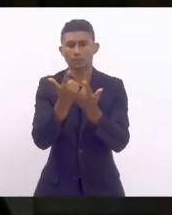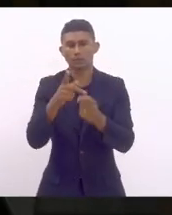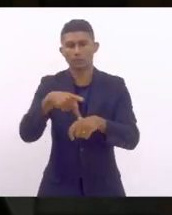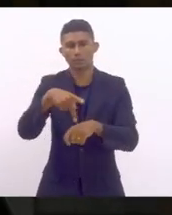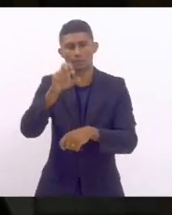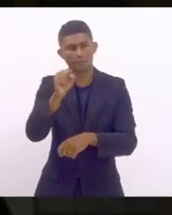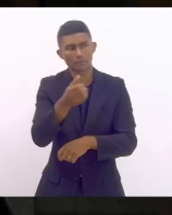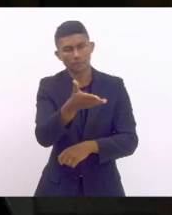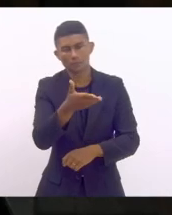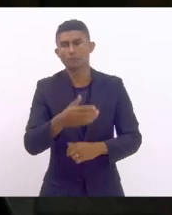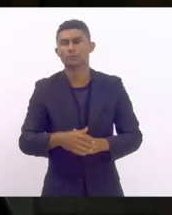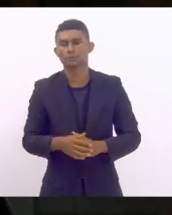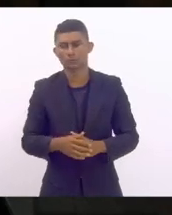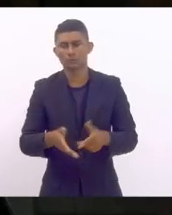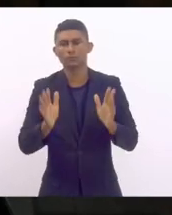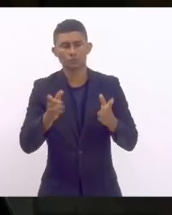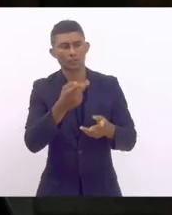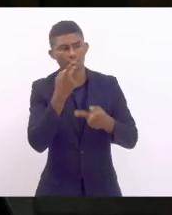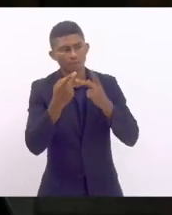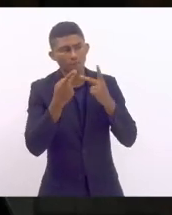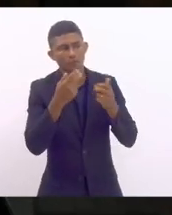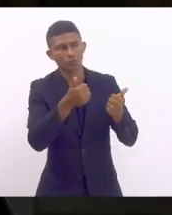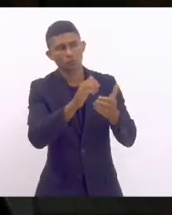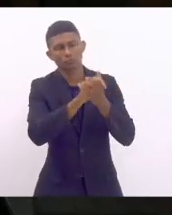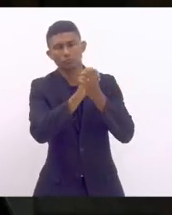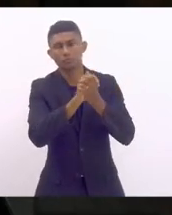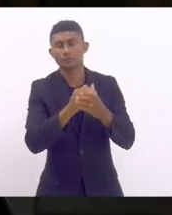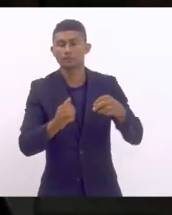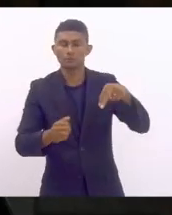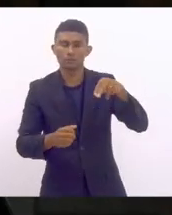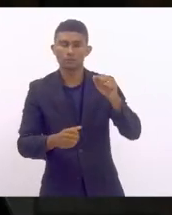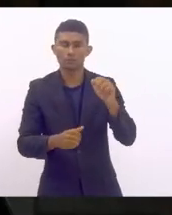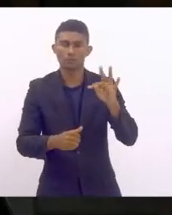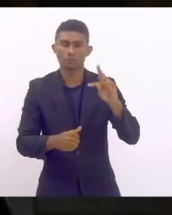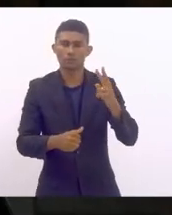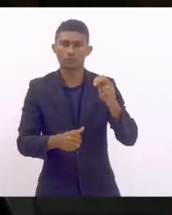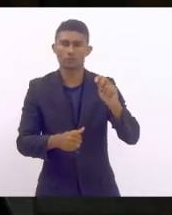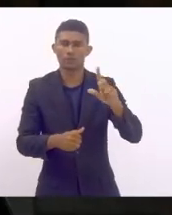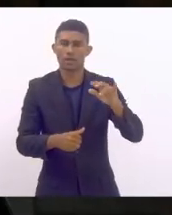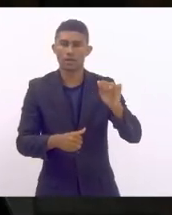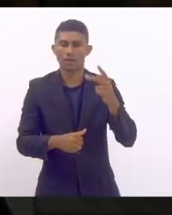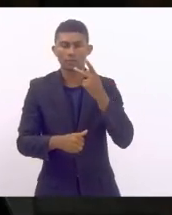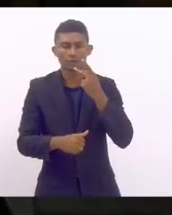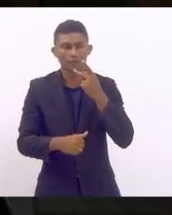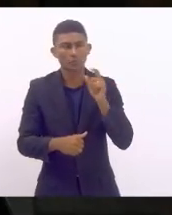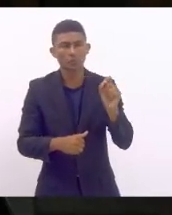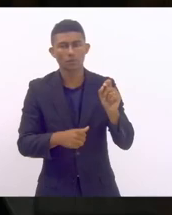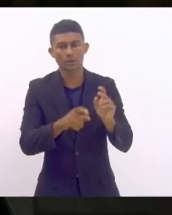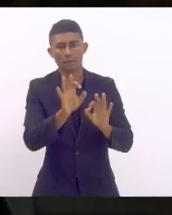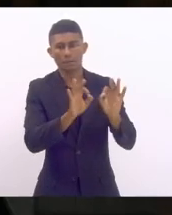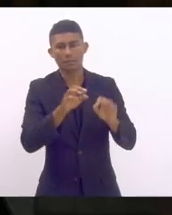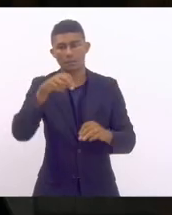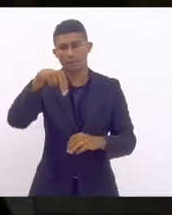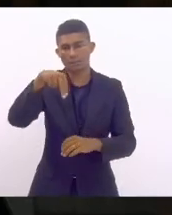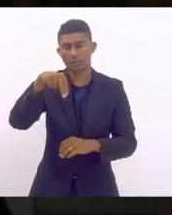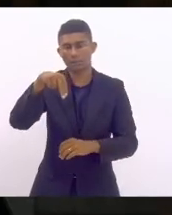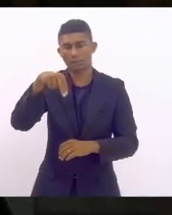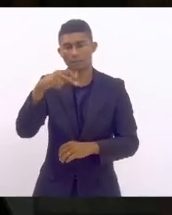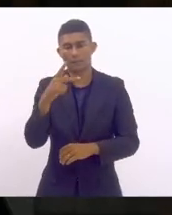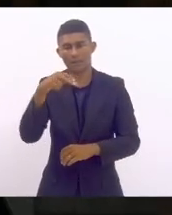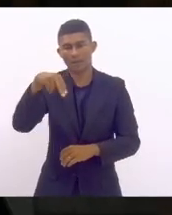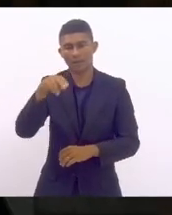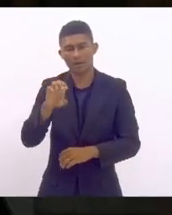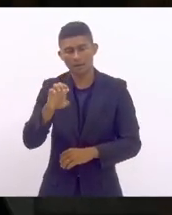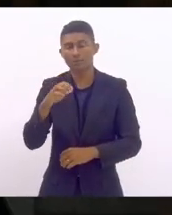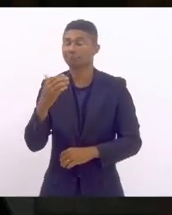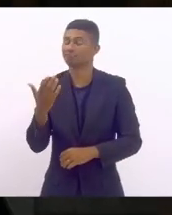pós-graduandos e já se manifestaram aqui a Natália mencionou em relação ao plano nacional de educação essa é uma tarefa